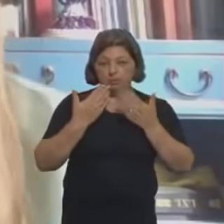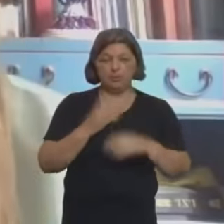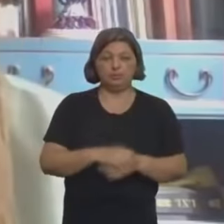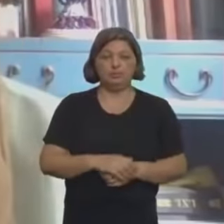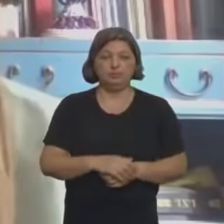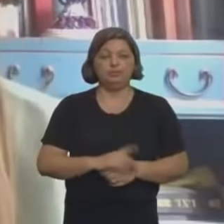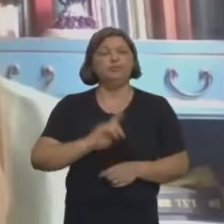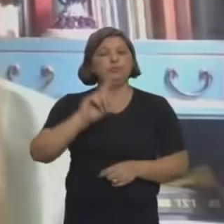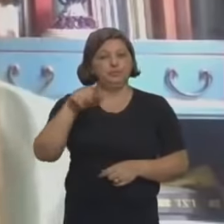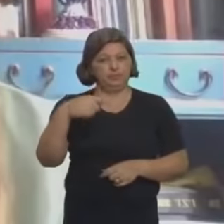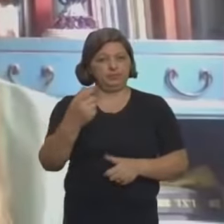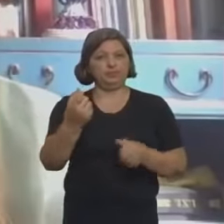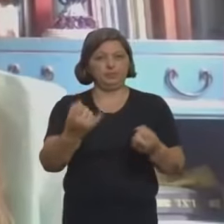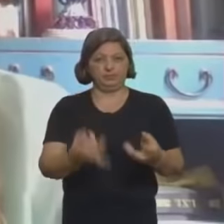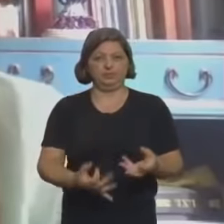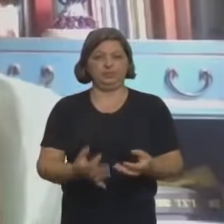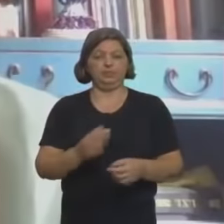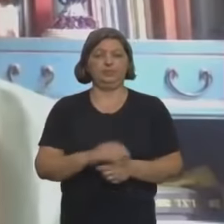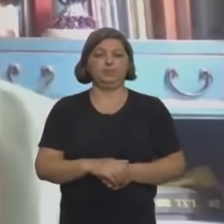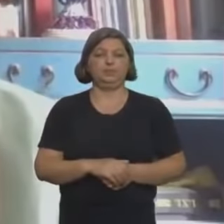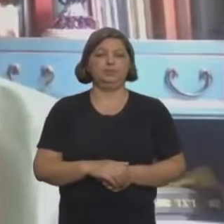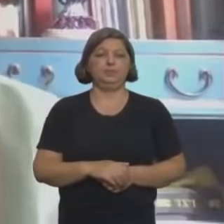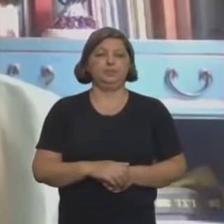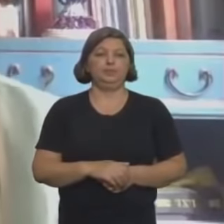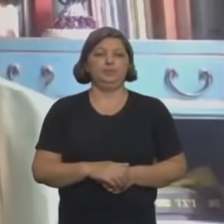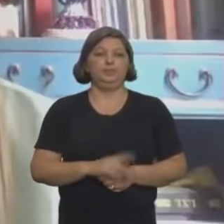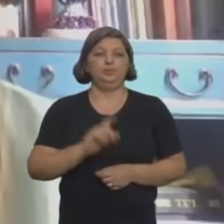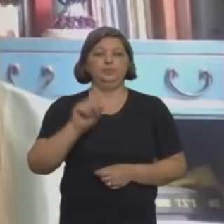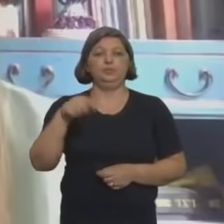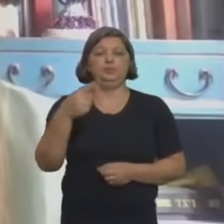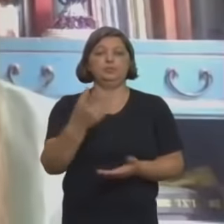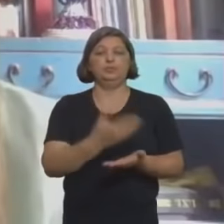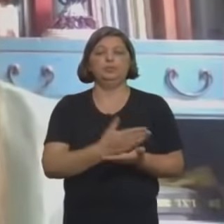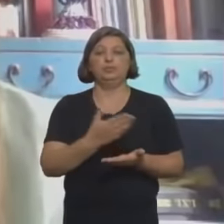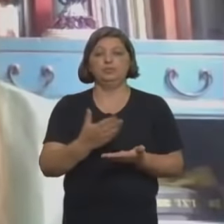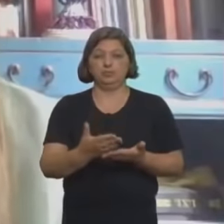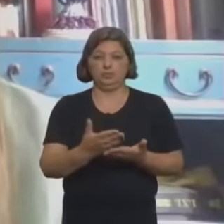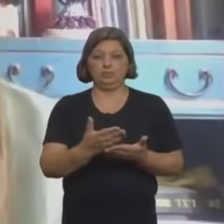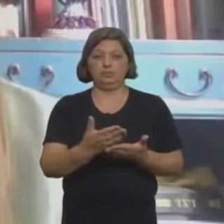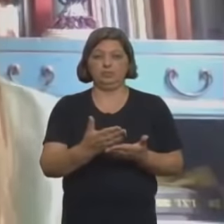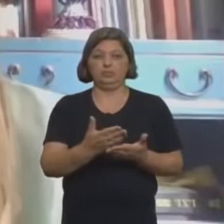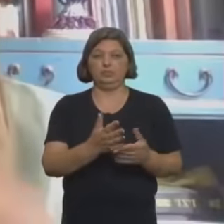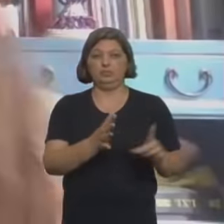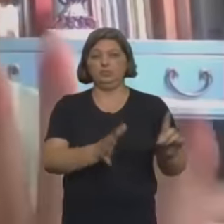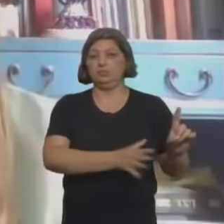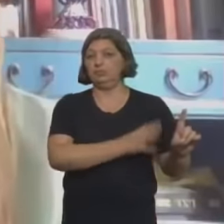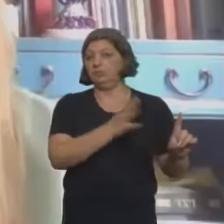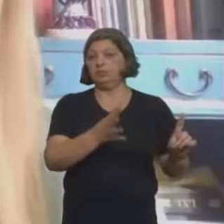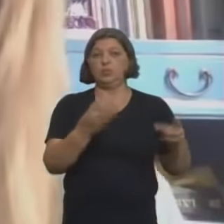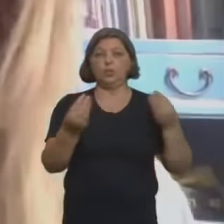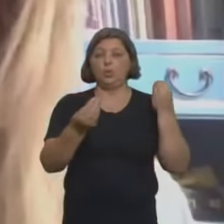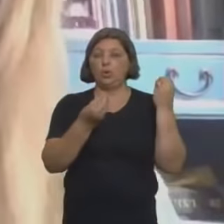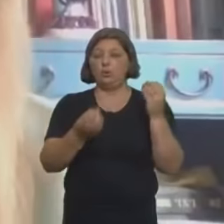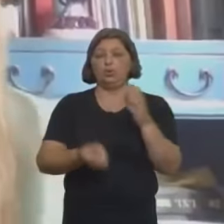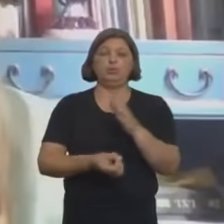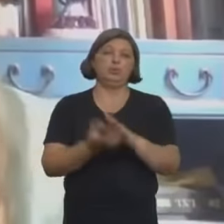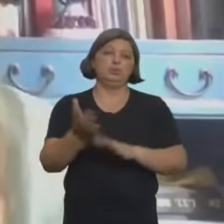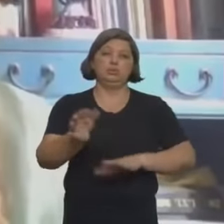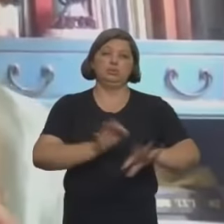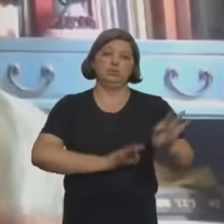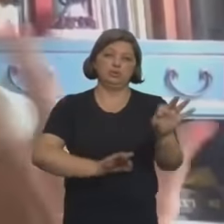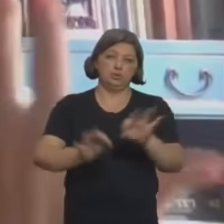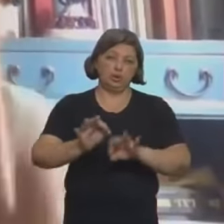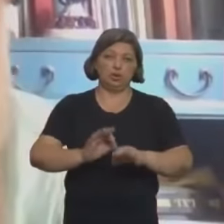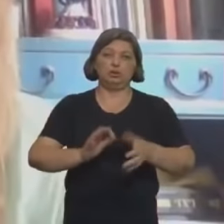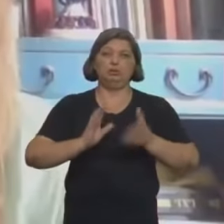contar isso para vocês mais para frente, depois que eu começar aqui a apresentação, né? De onde surgiu o projeto de convivência, o